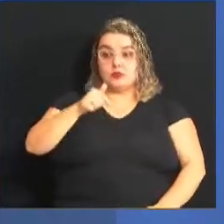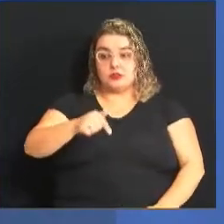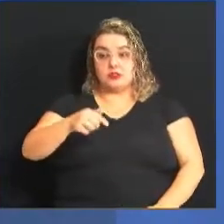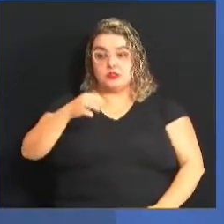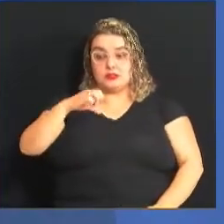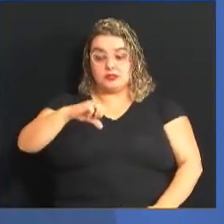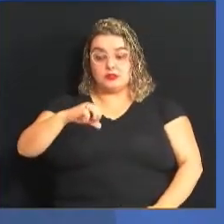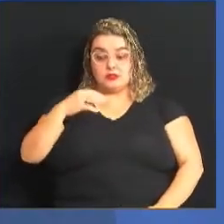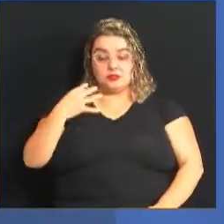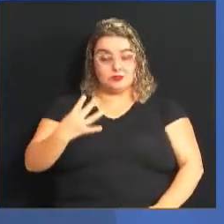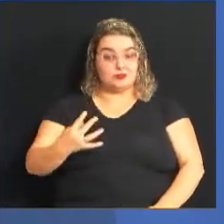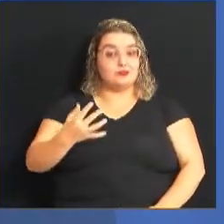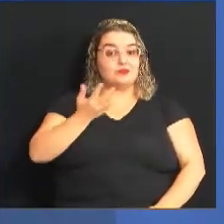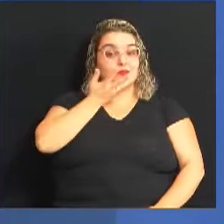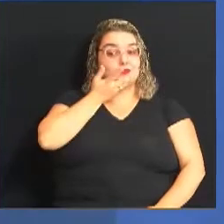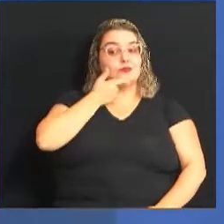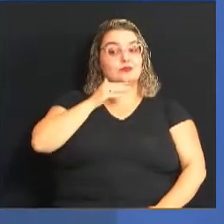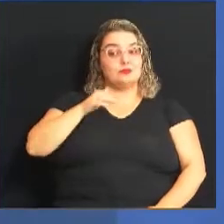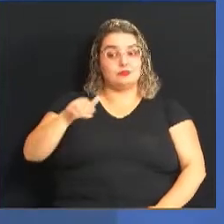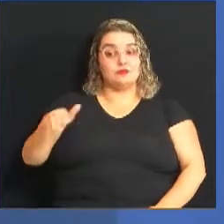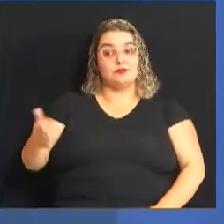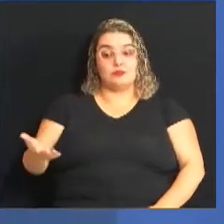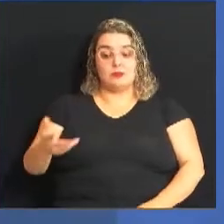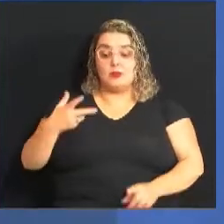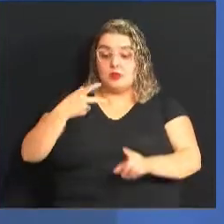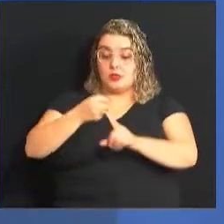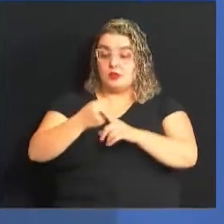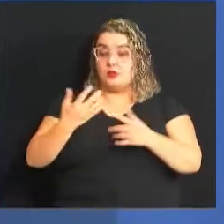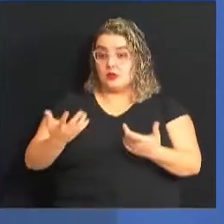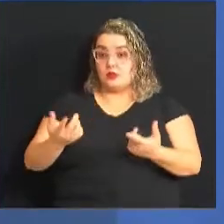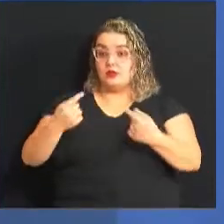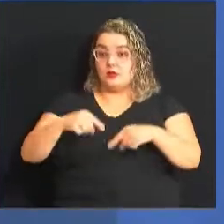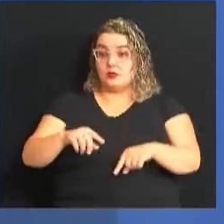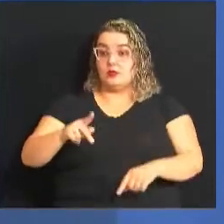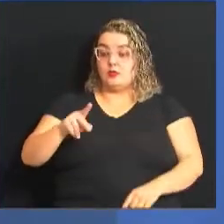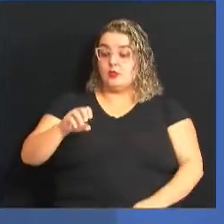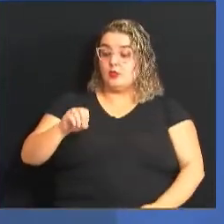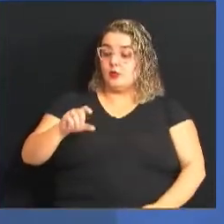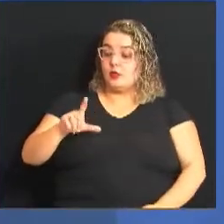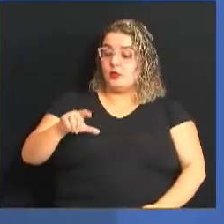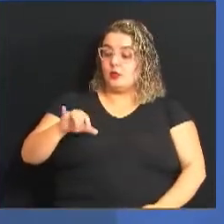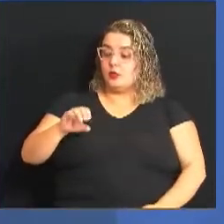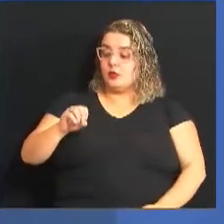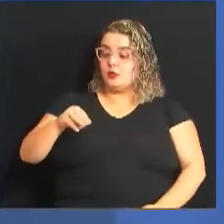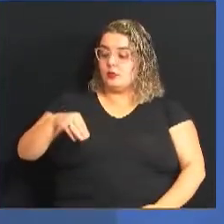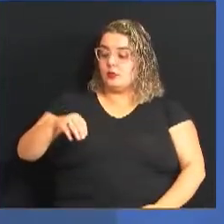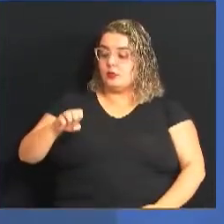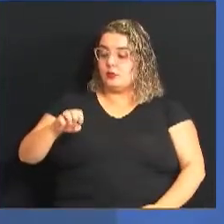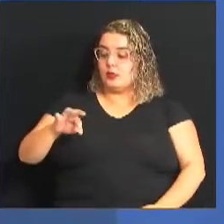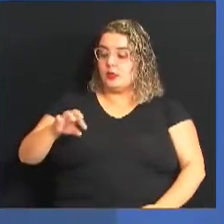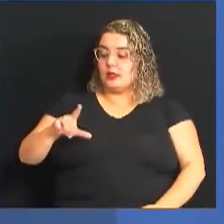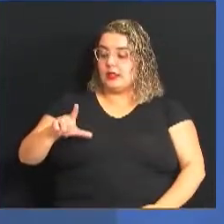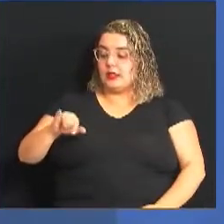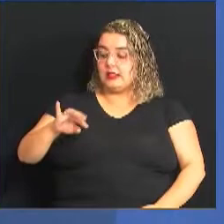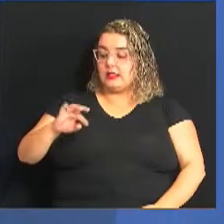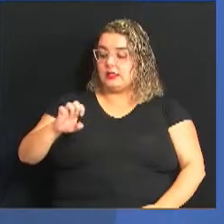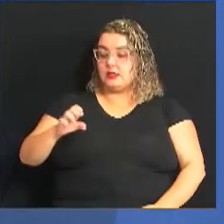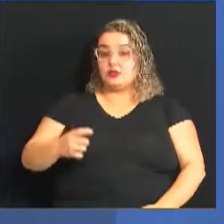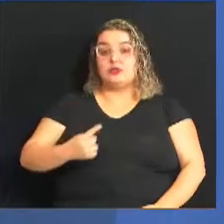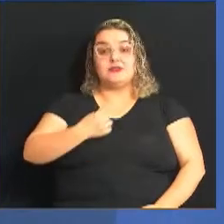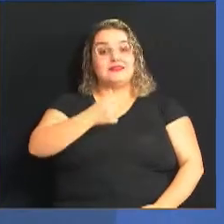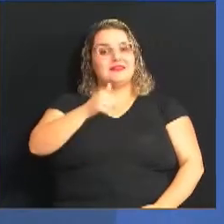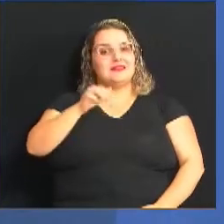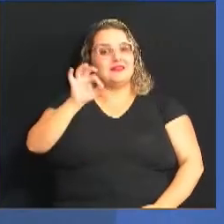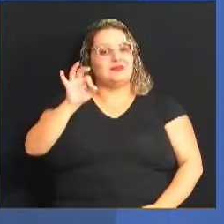9794 crianças da cidade Foram vacinadas contra a pólio uma cobertura de apenas 17 por